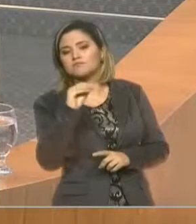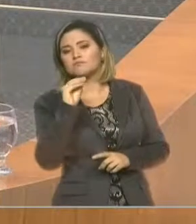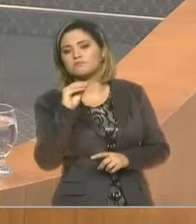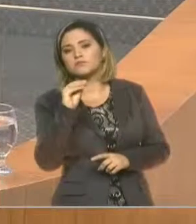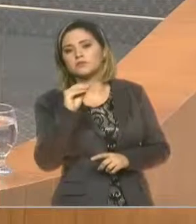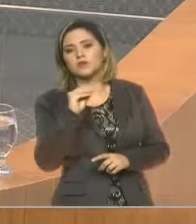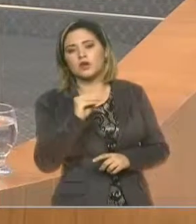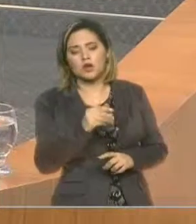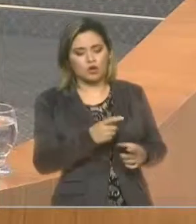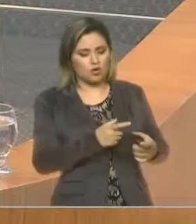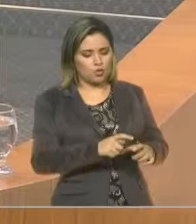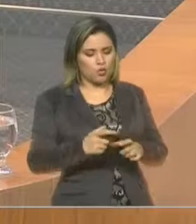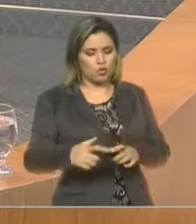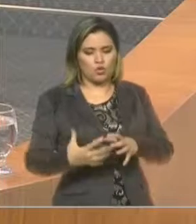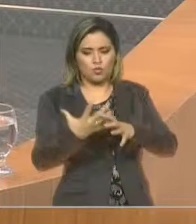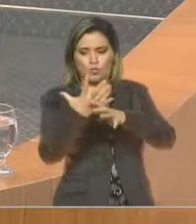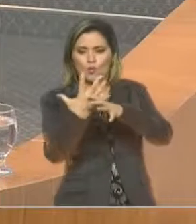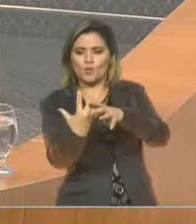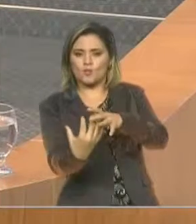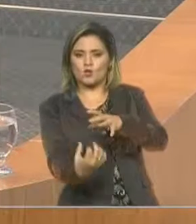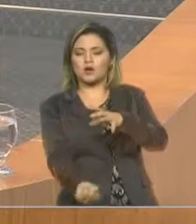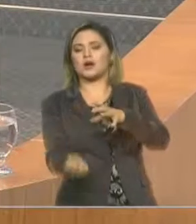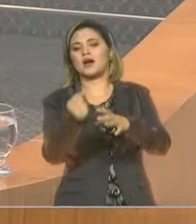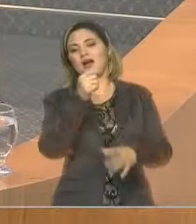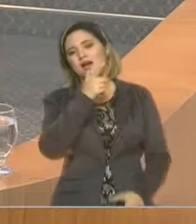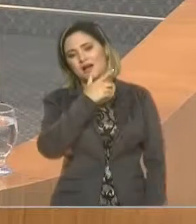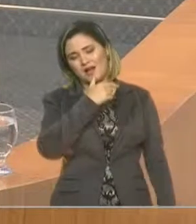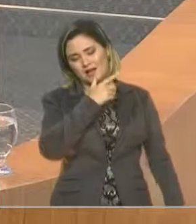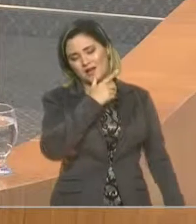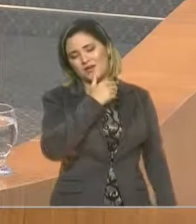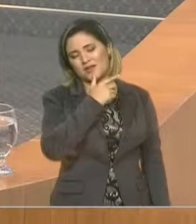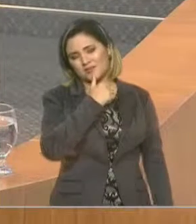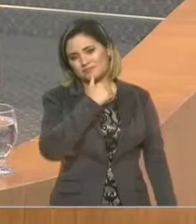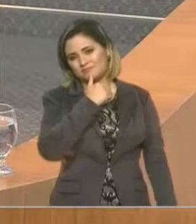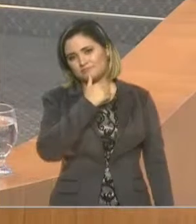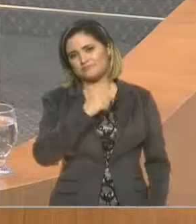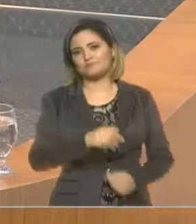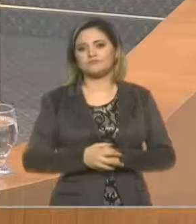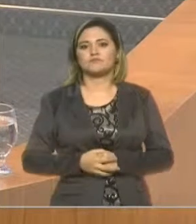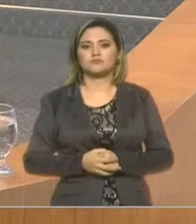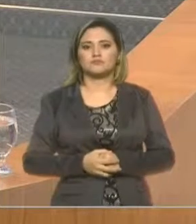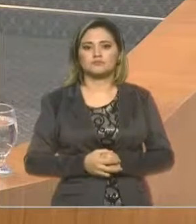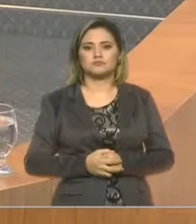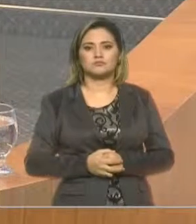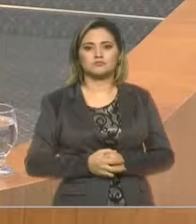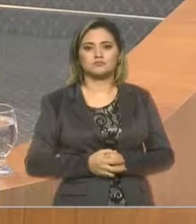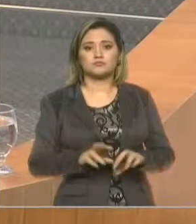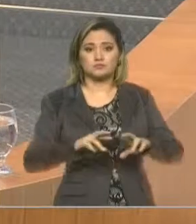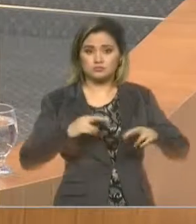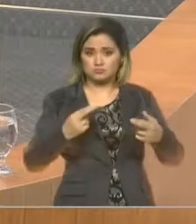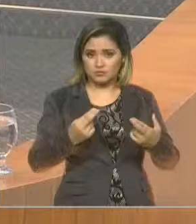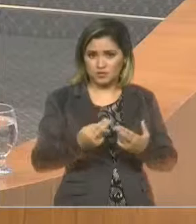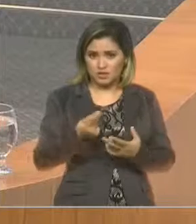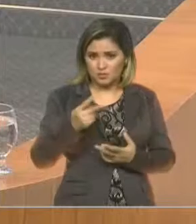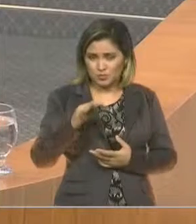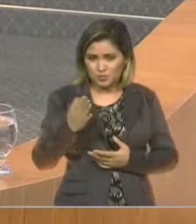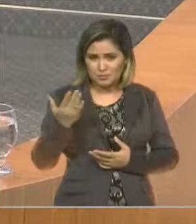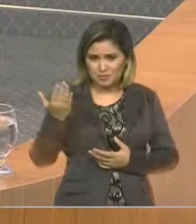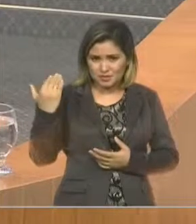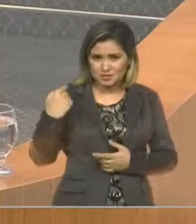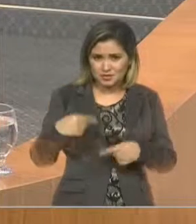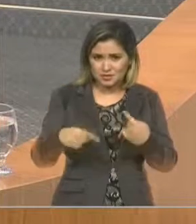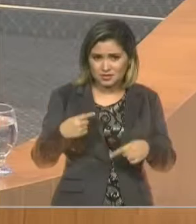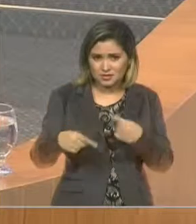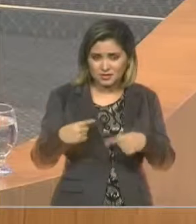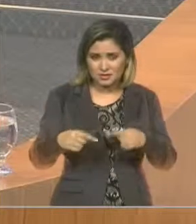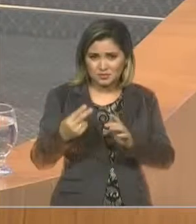opinião, é o longo prazo, e o longo prazo nós planejamos agora. A última audiência pública que discutiu o plano diretor de São